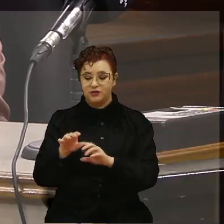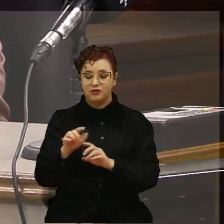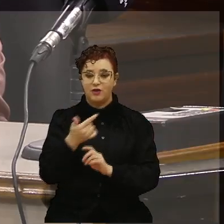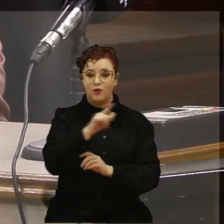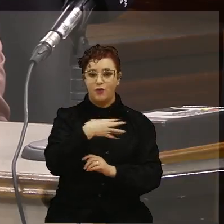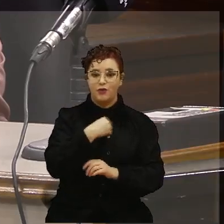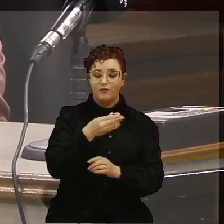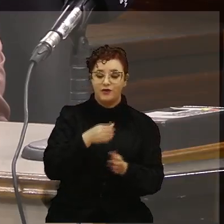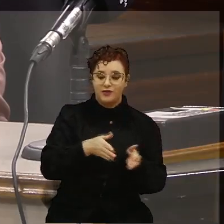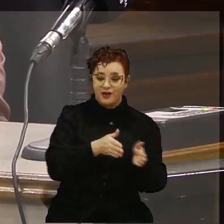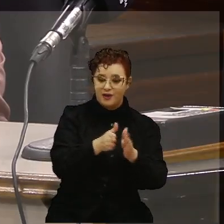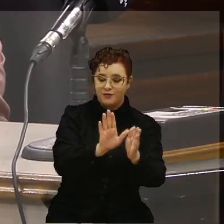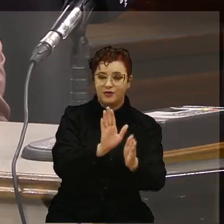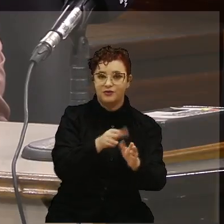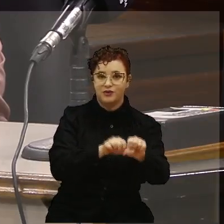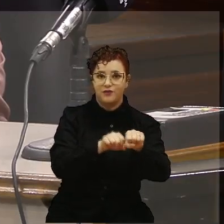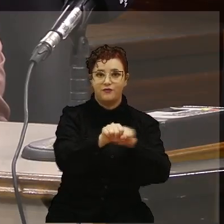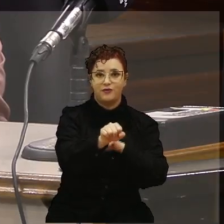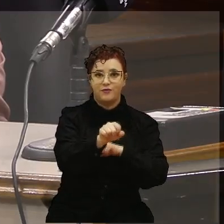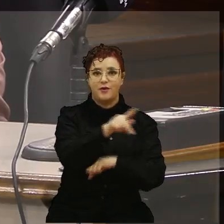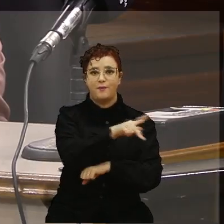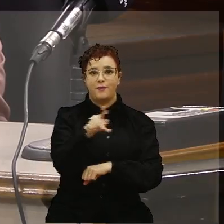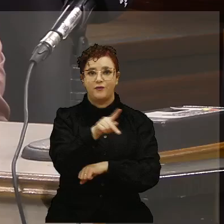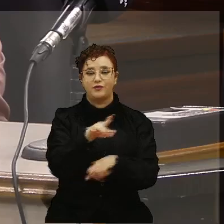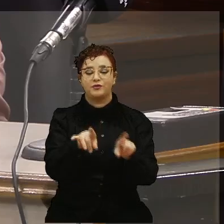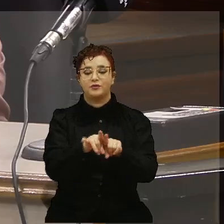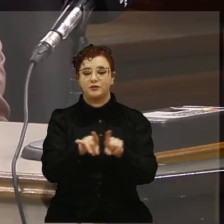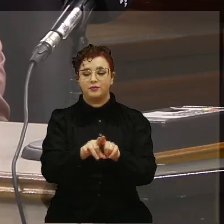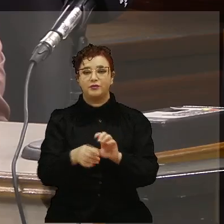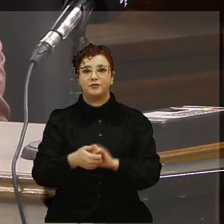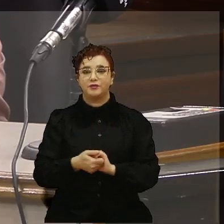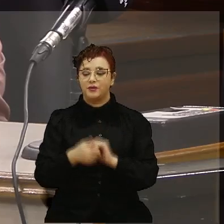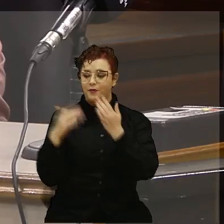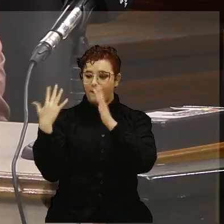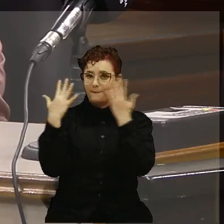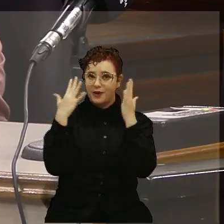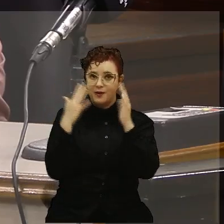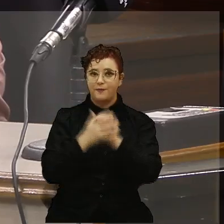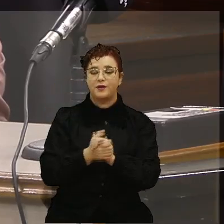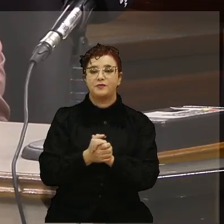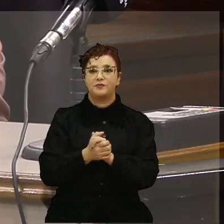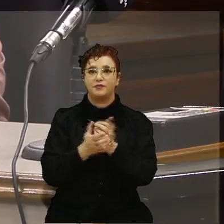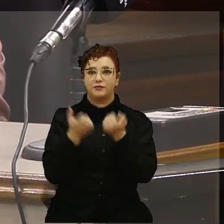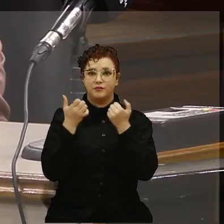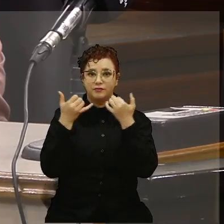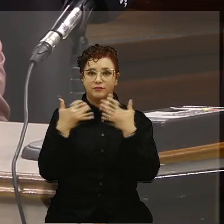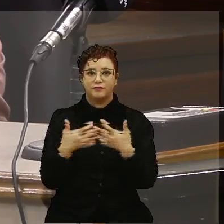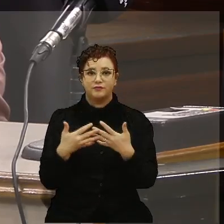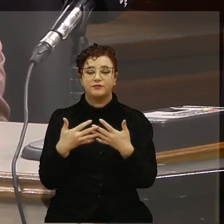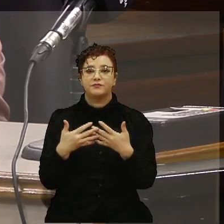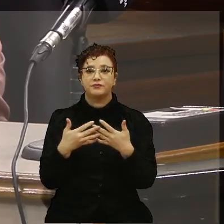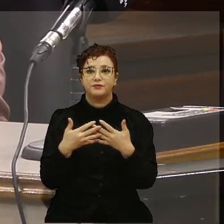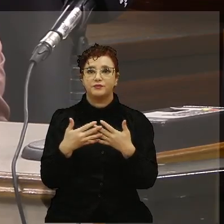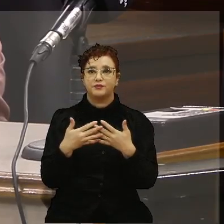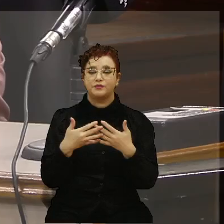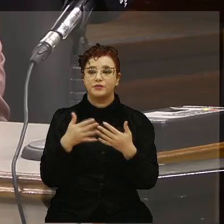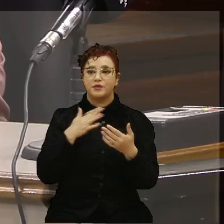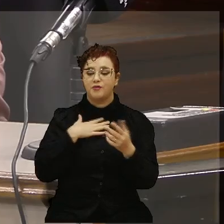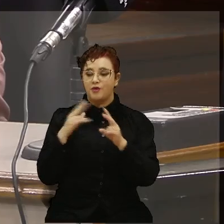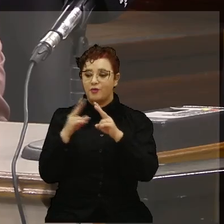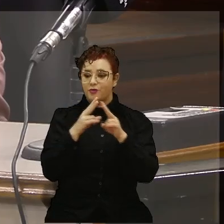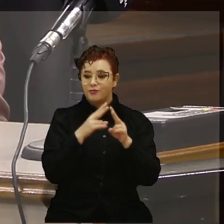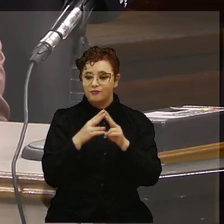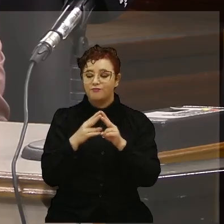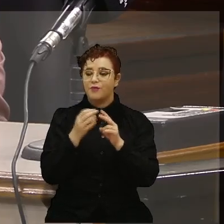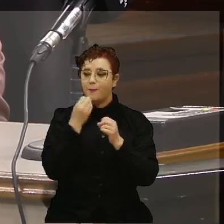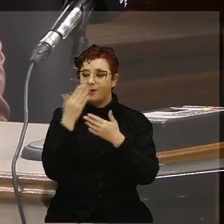está no caminho, né, de se formar professora também. Então, meus parabéns. Quero dizer que os meus pares aí são